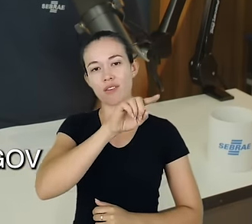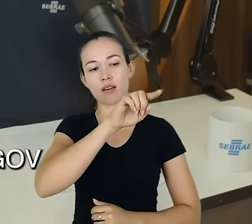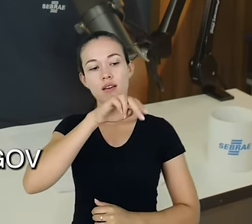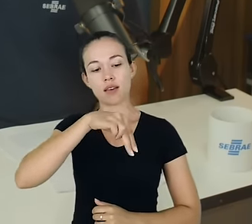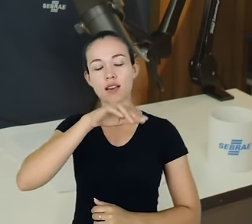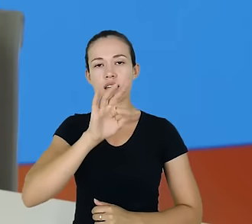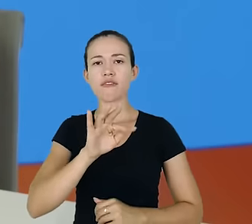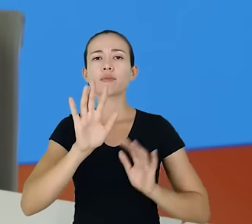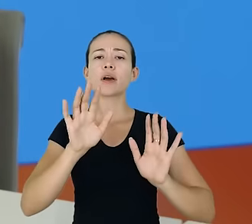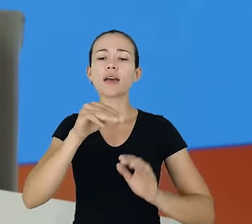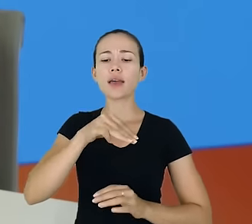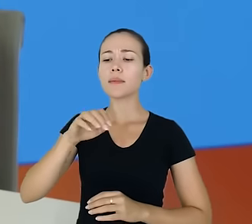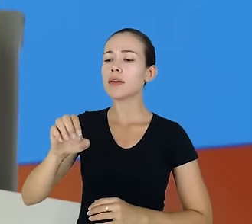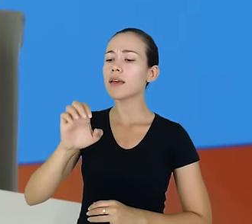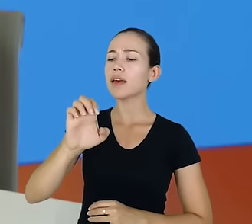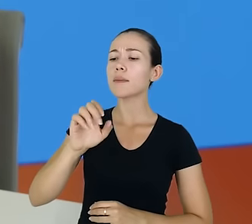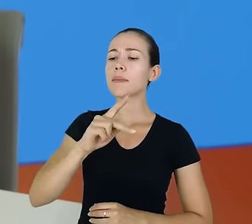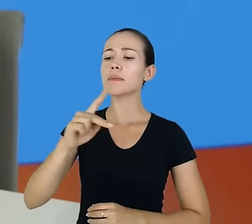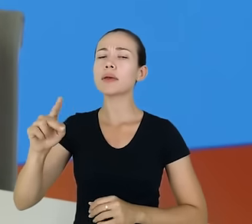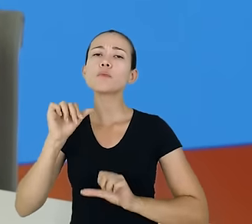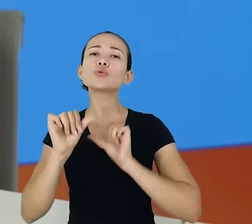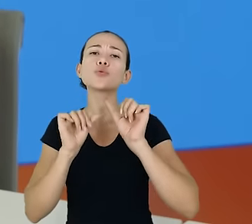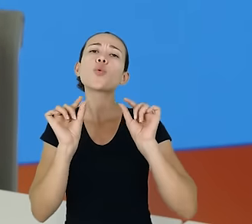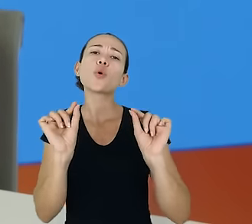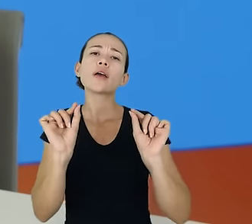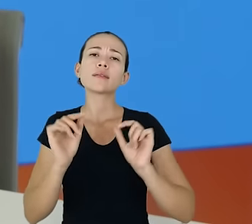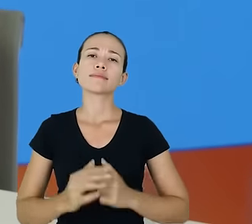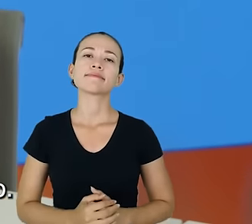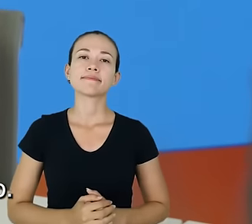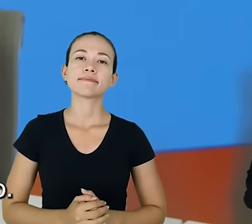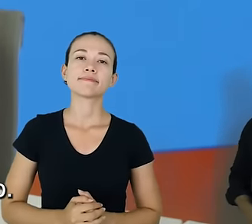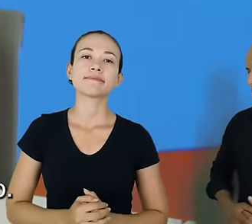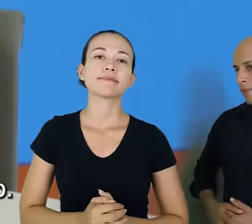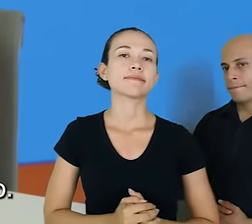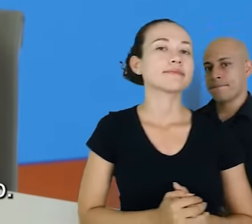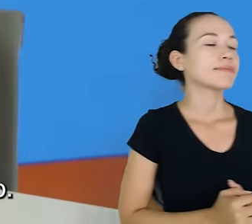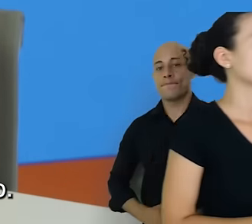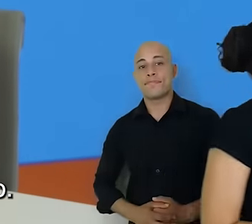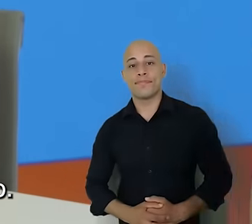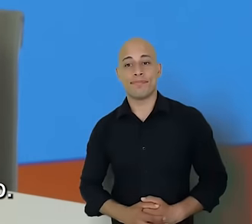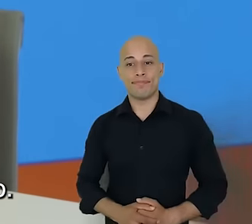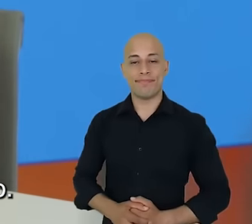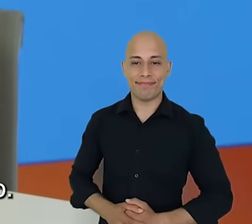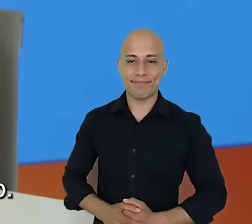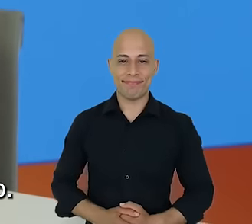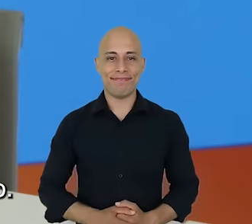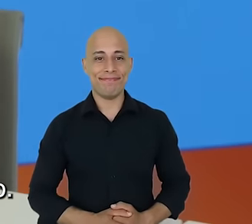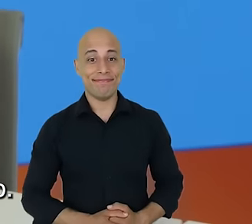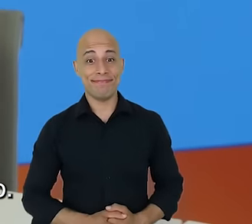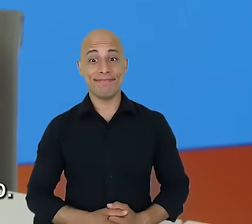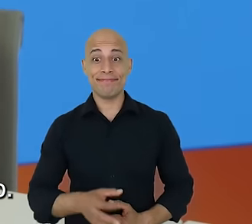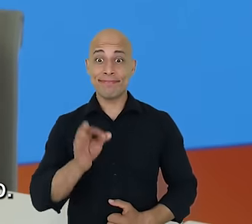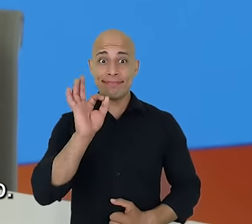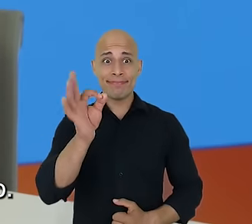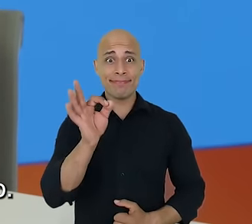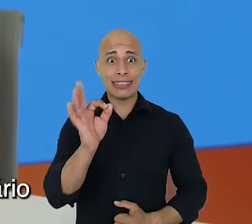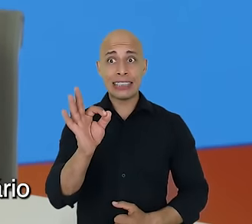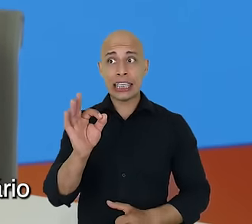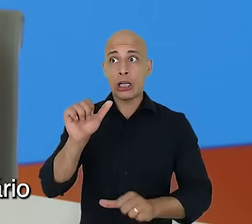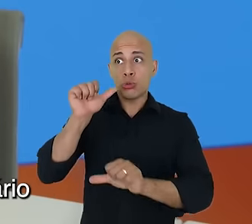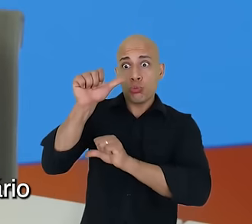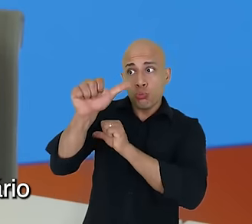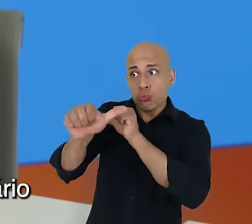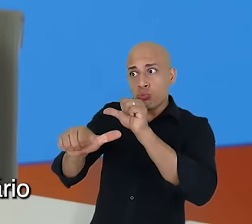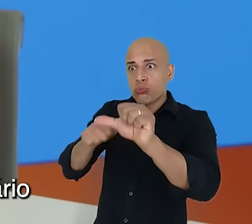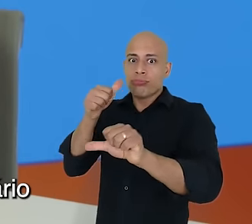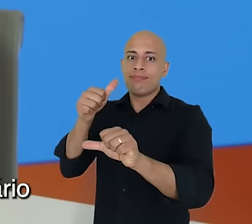epps o que mudou em relação esse credenciamento boa bom na realidade não muito mesmo né como